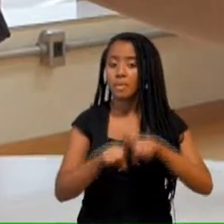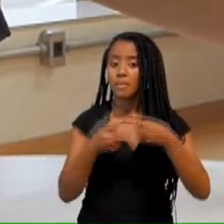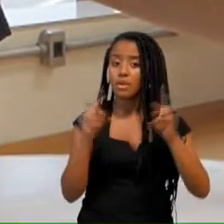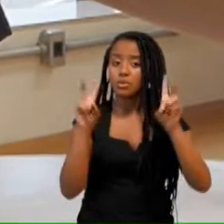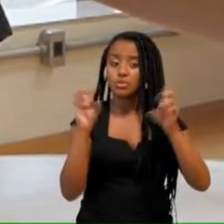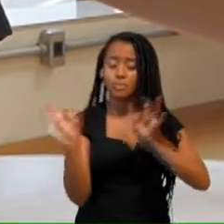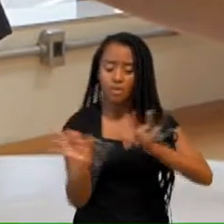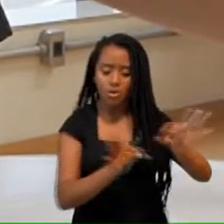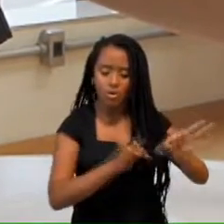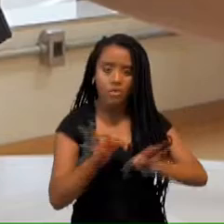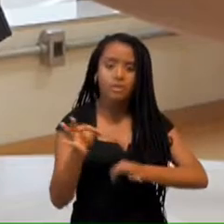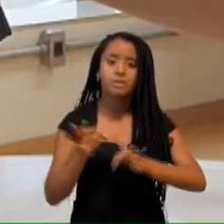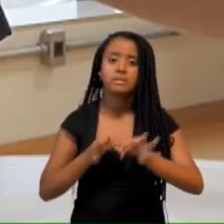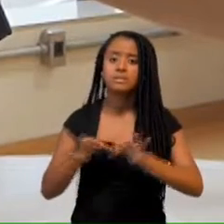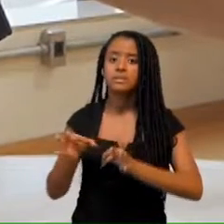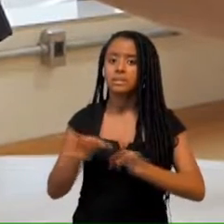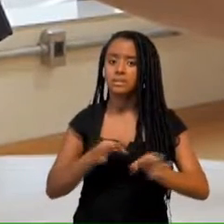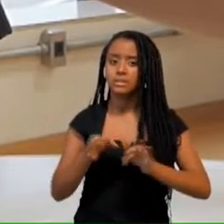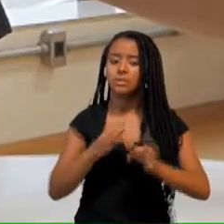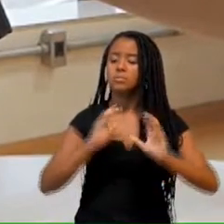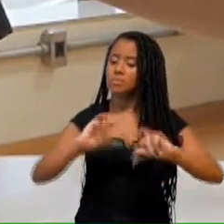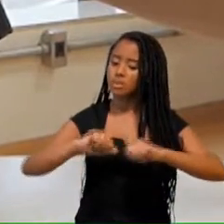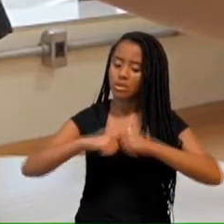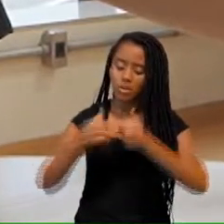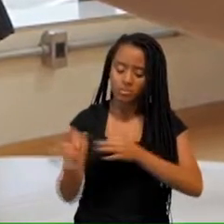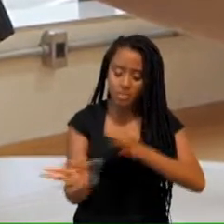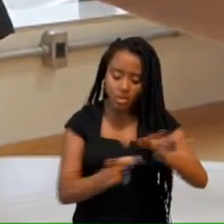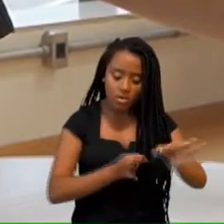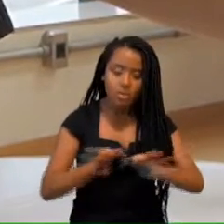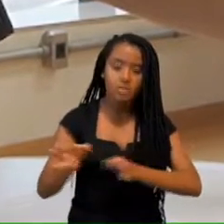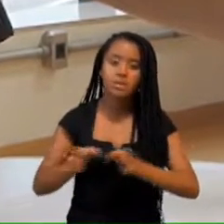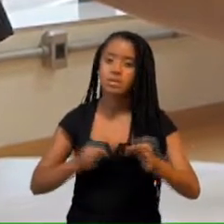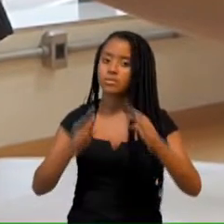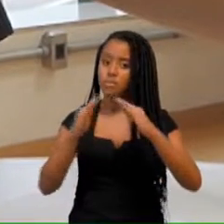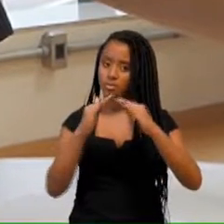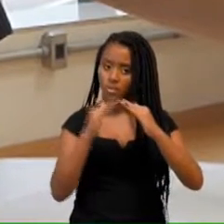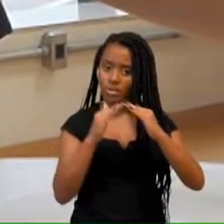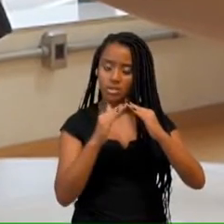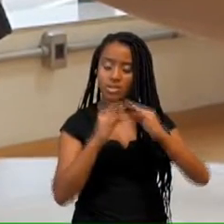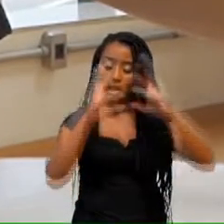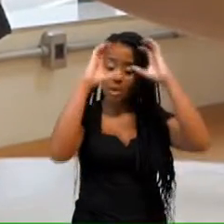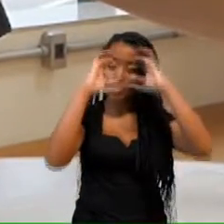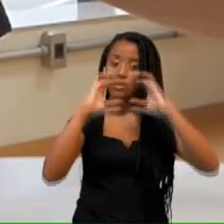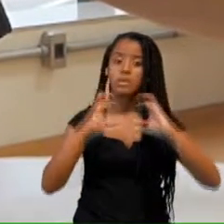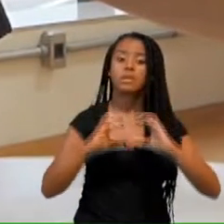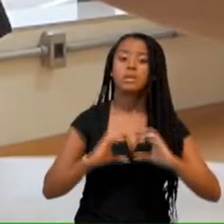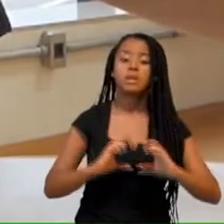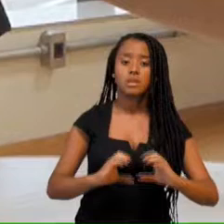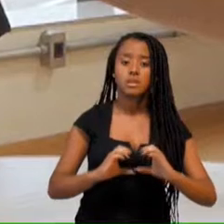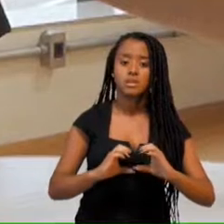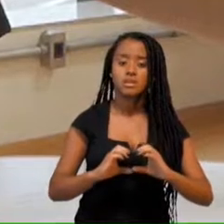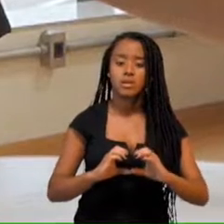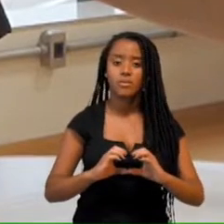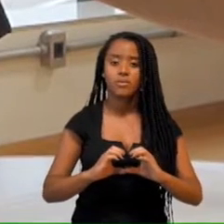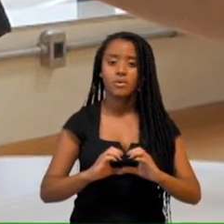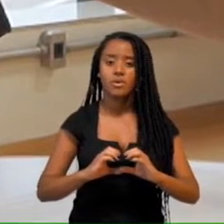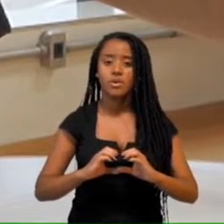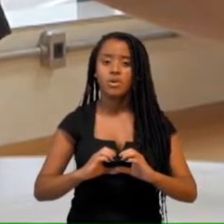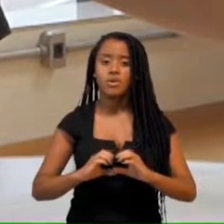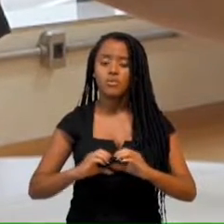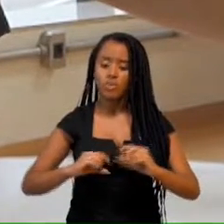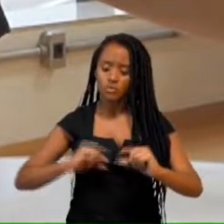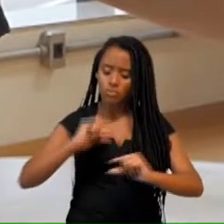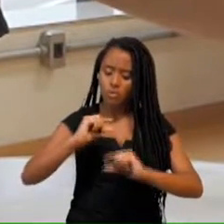à organização né a gente aprimorar a organização da moradia a coordenação acho que isso foi